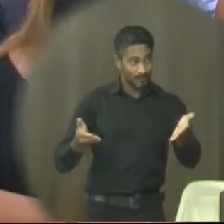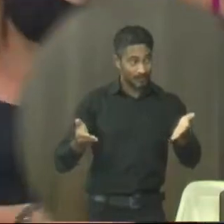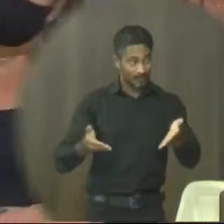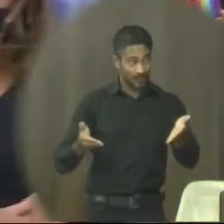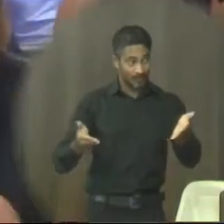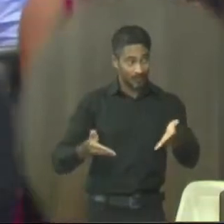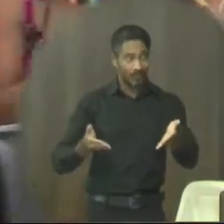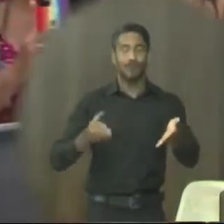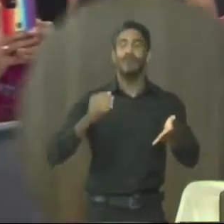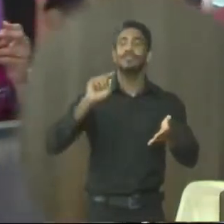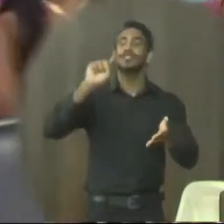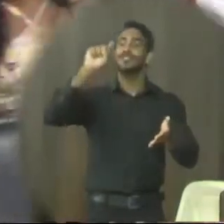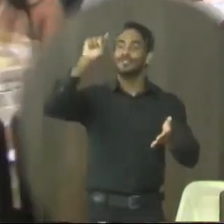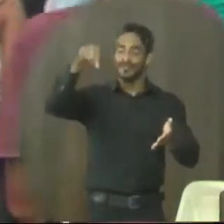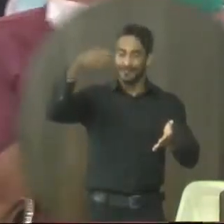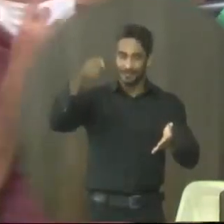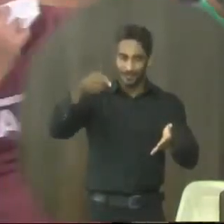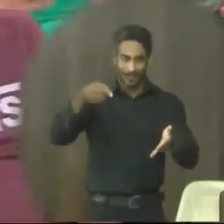outro dia